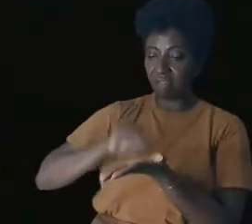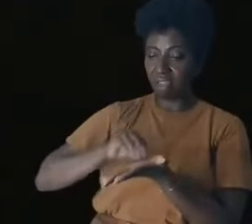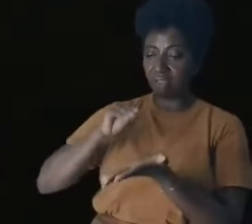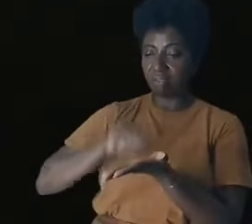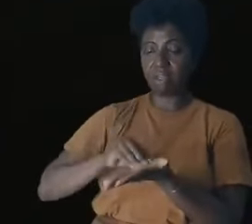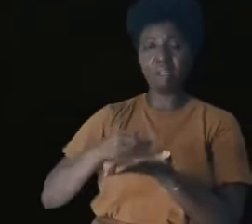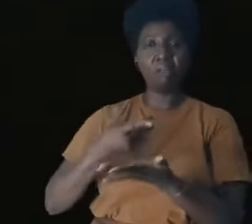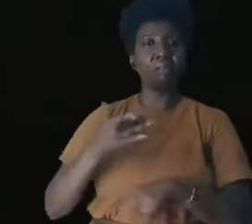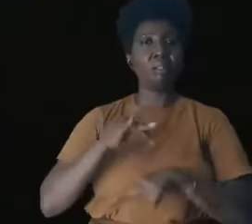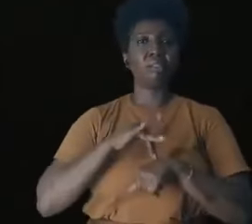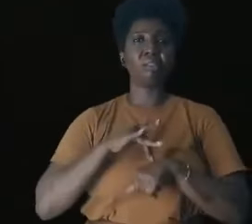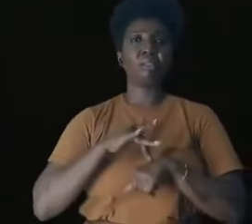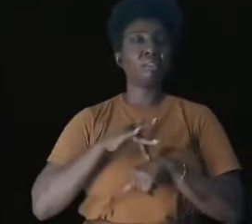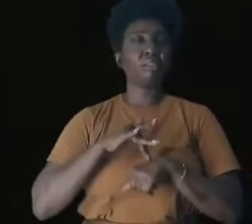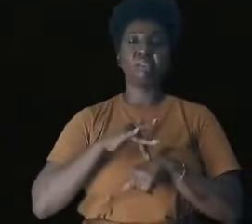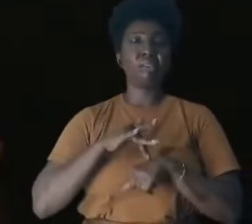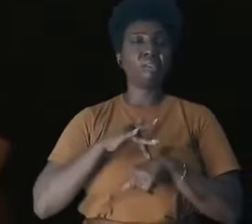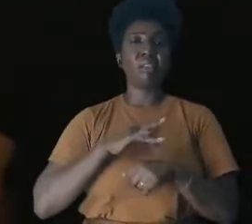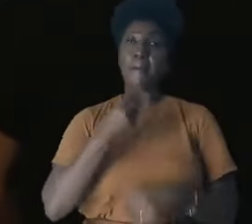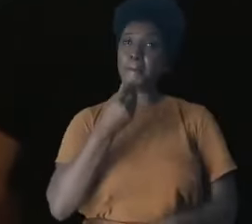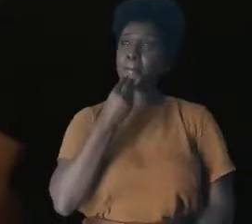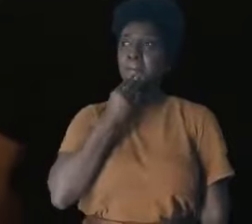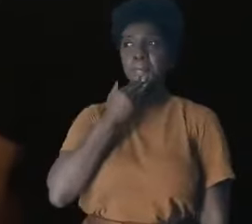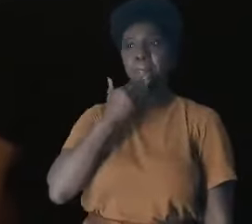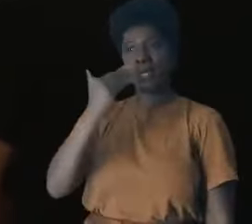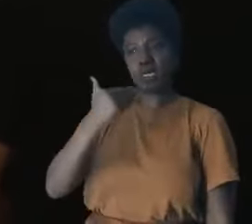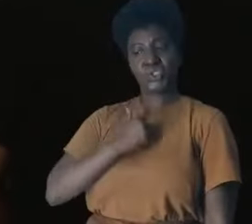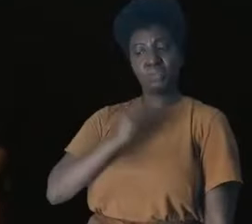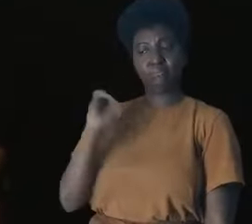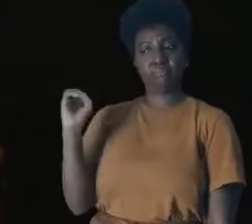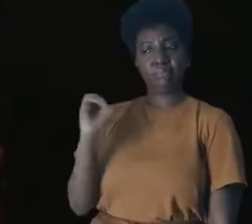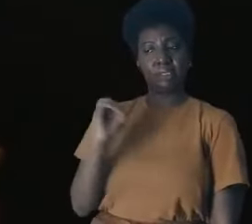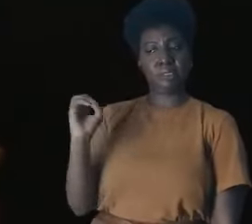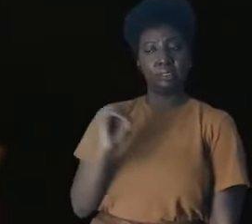presente. Não contem comigo para nada.